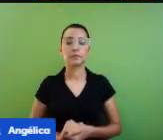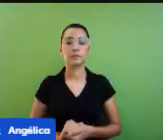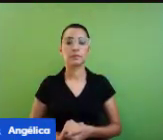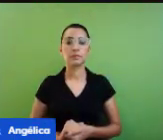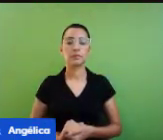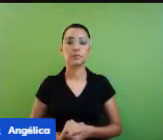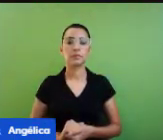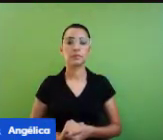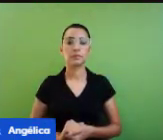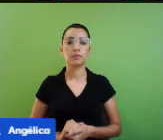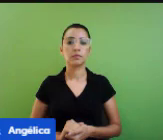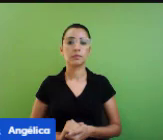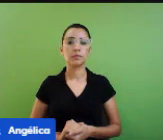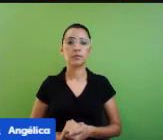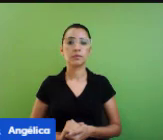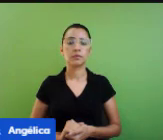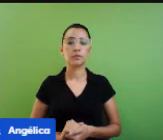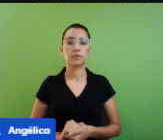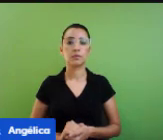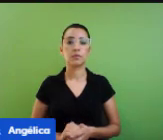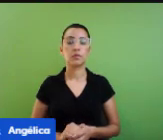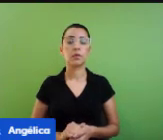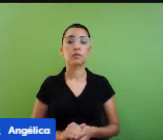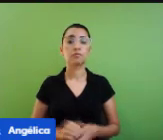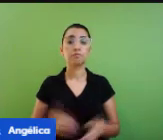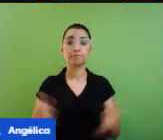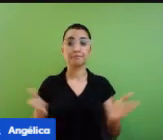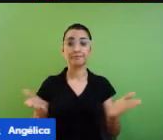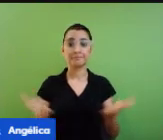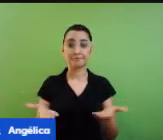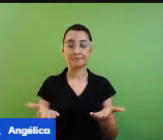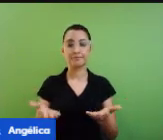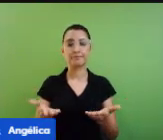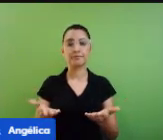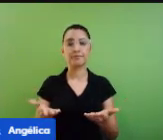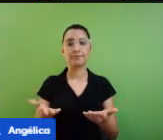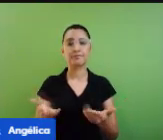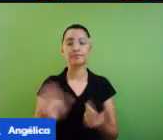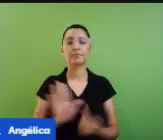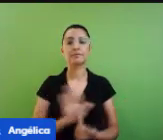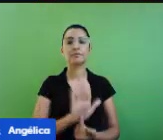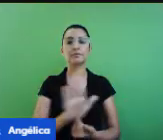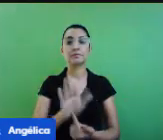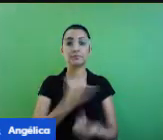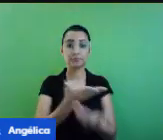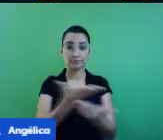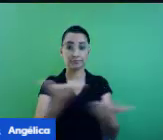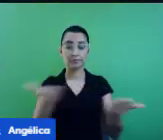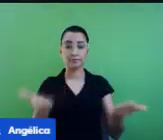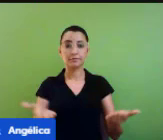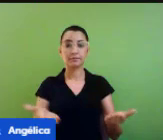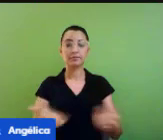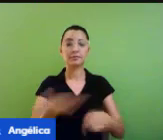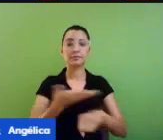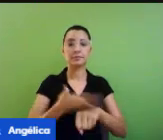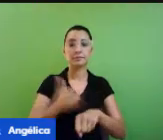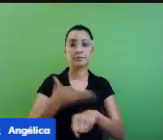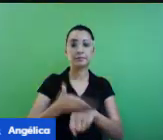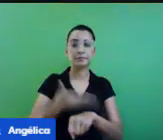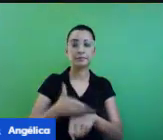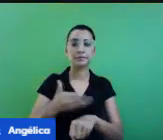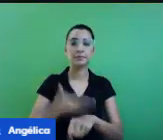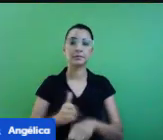E agora, eu trago para vocês uma prática de uma sequência didática